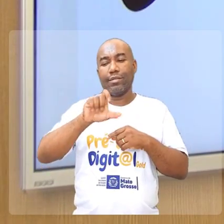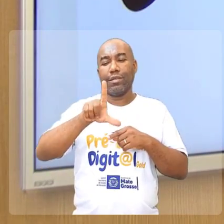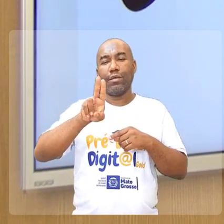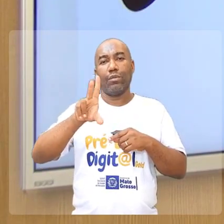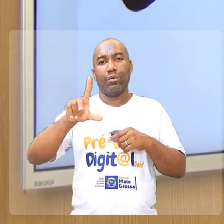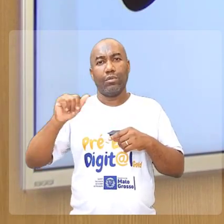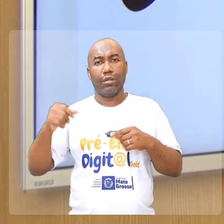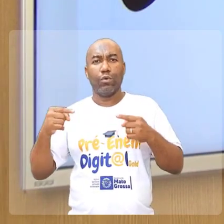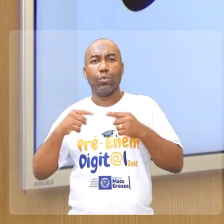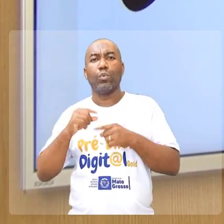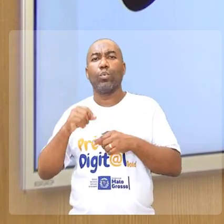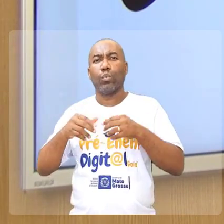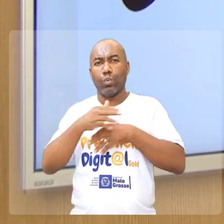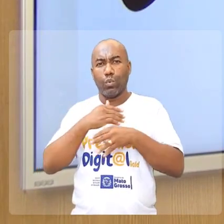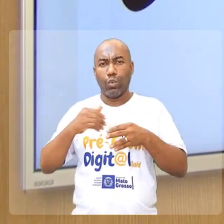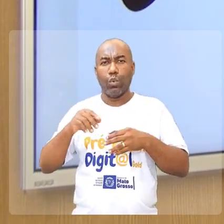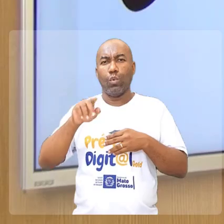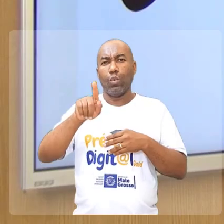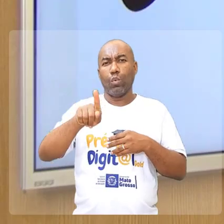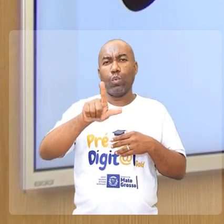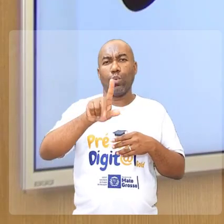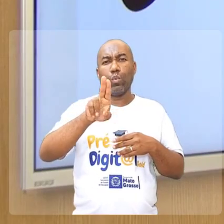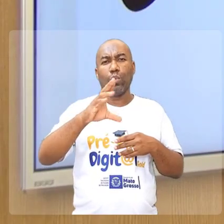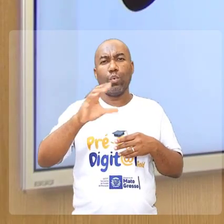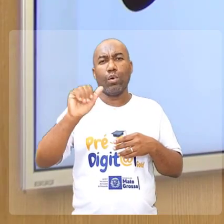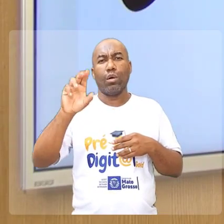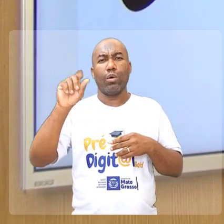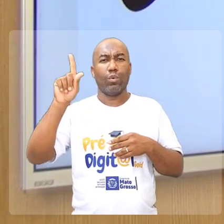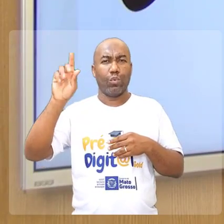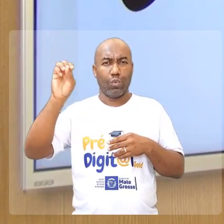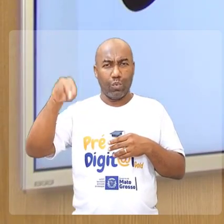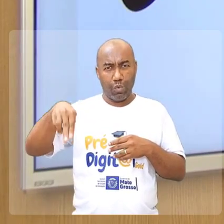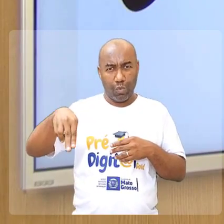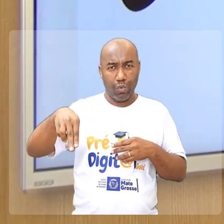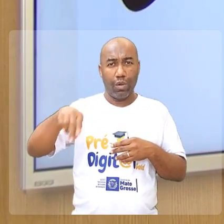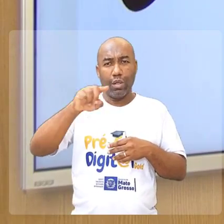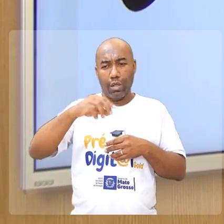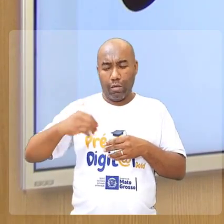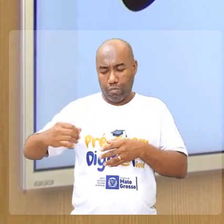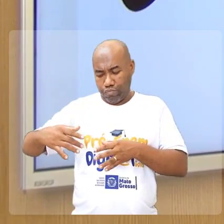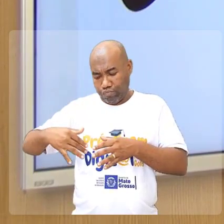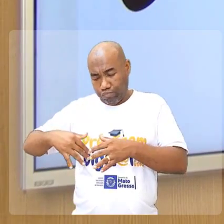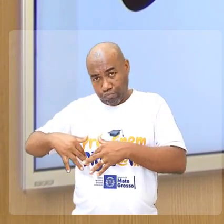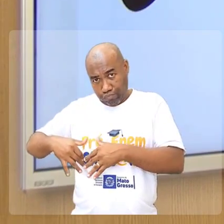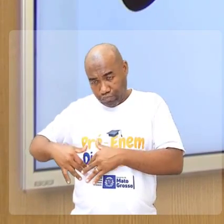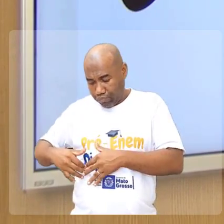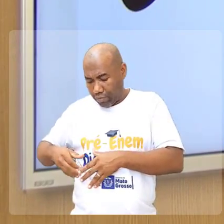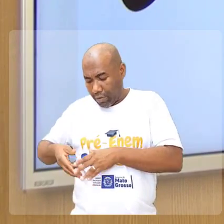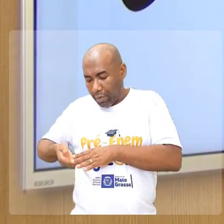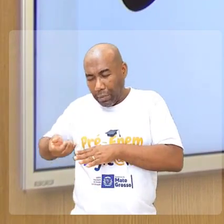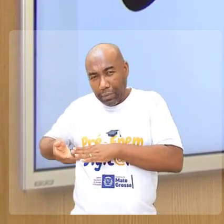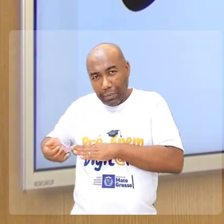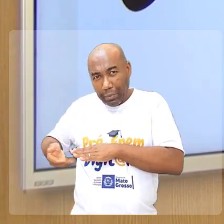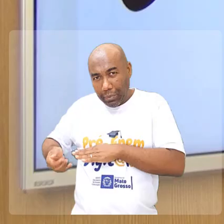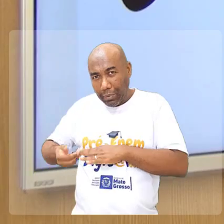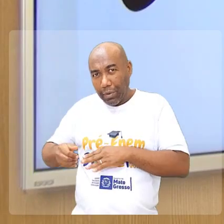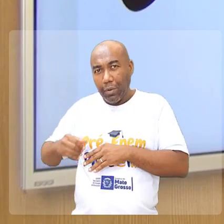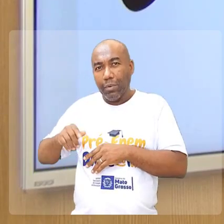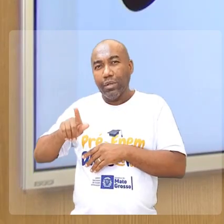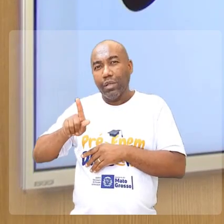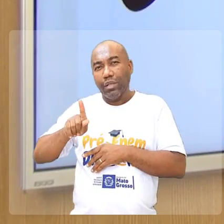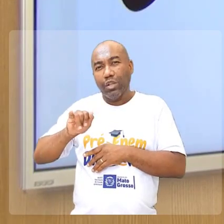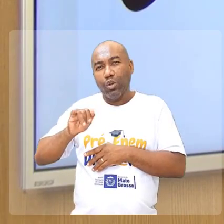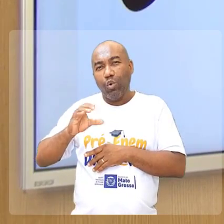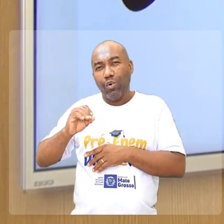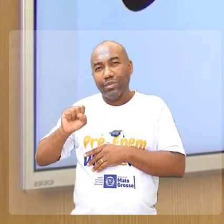o glucagon. O glucagon é que vai no fígado falar: fígado, libera para nós a glicose que está aí guardada,